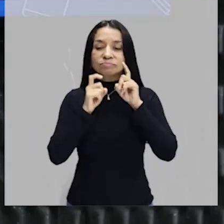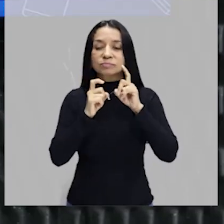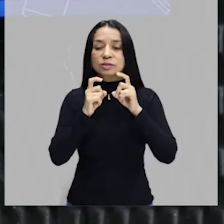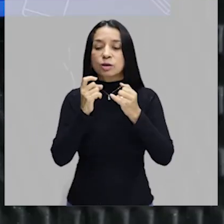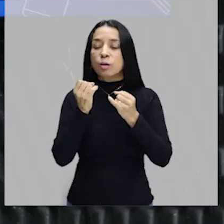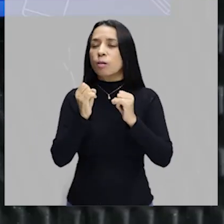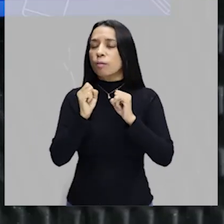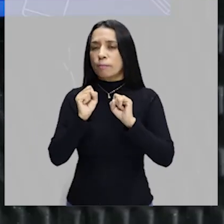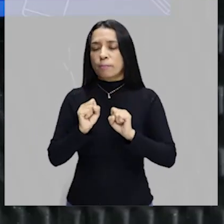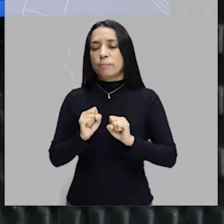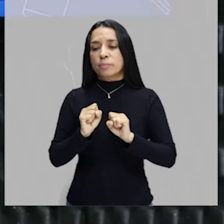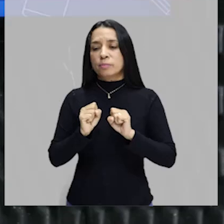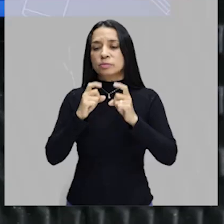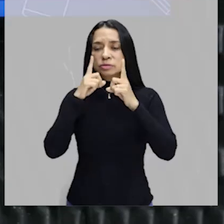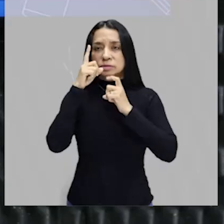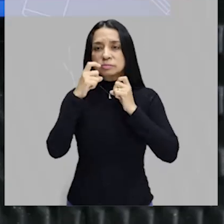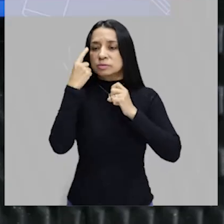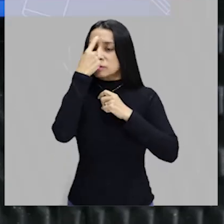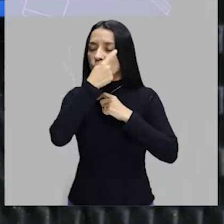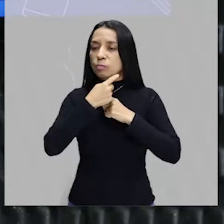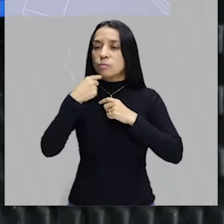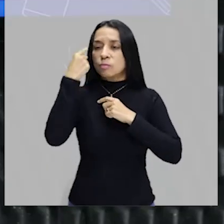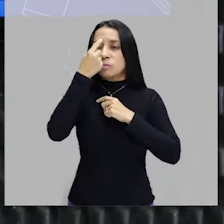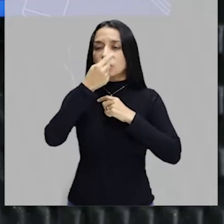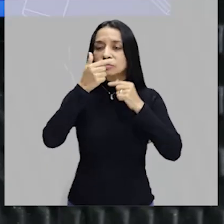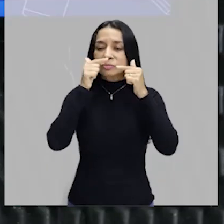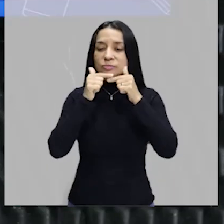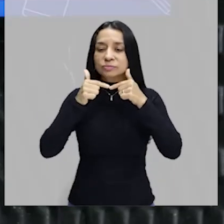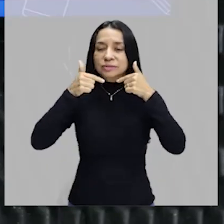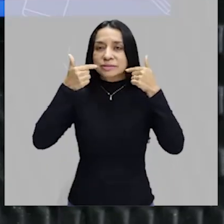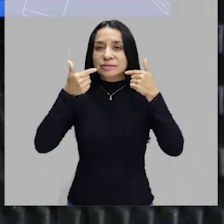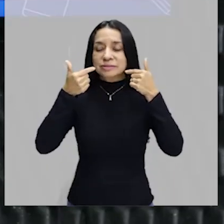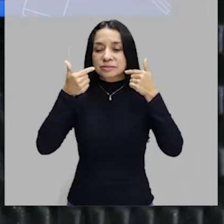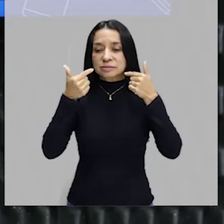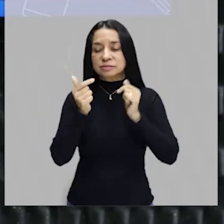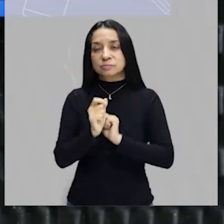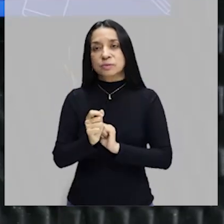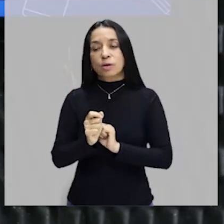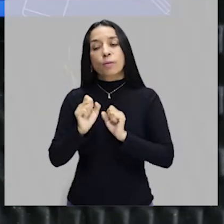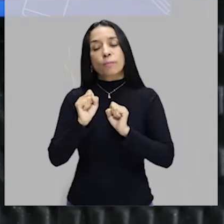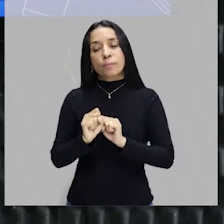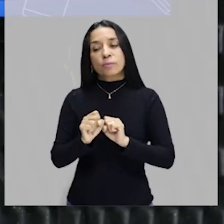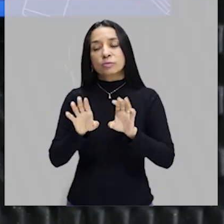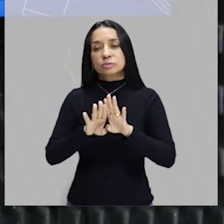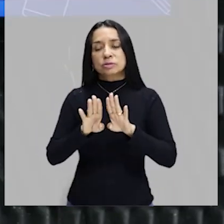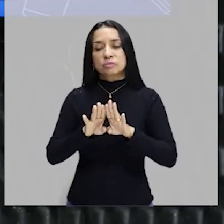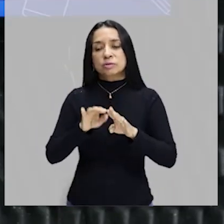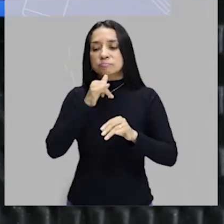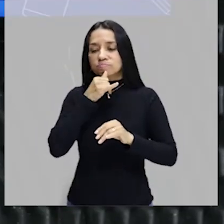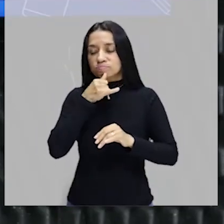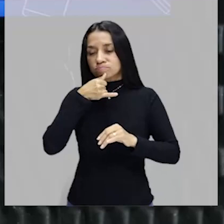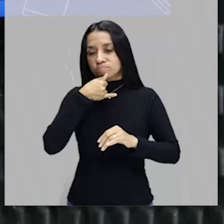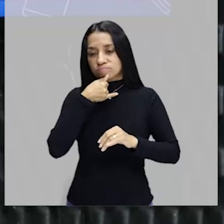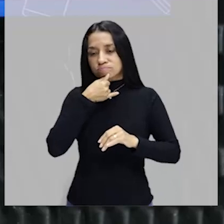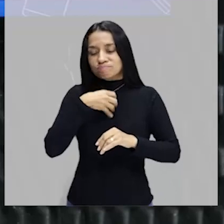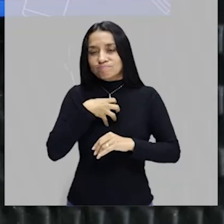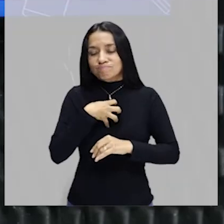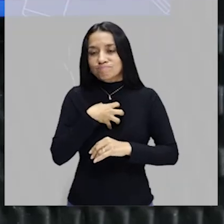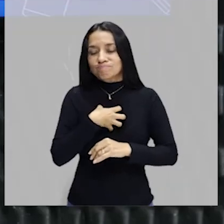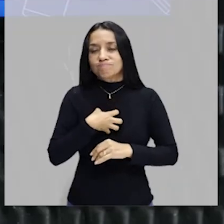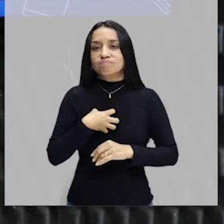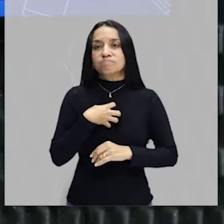posso expressar um rosto de alegria, né? Uma face de alegria, posso expressar tristeza,